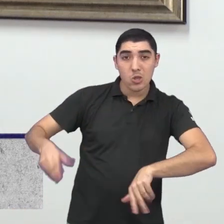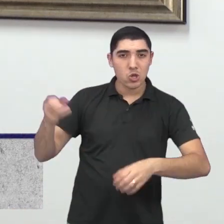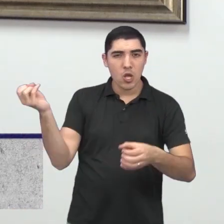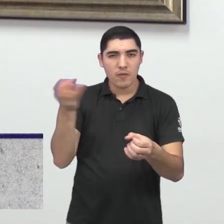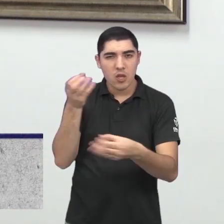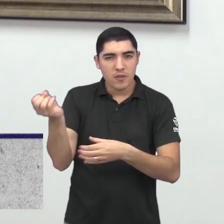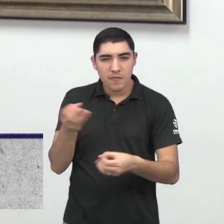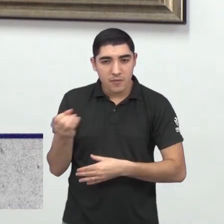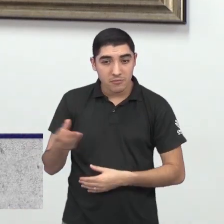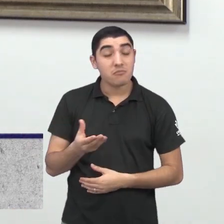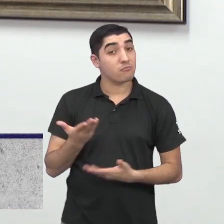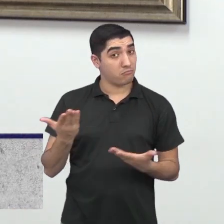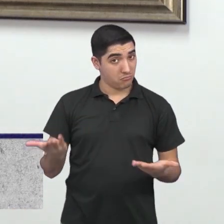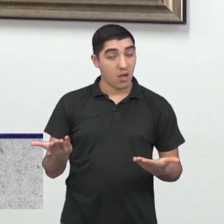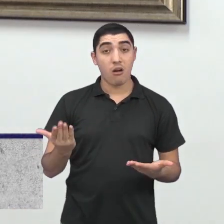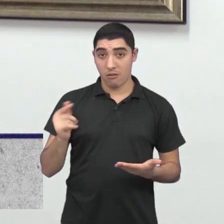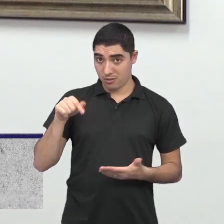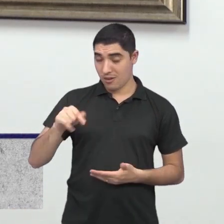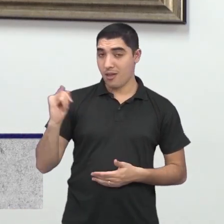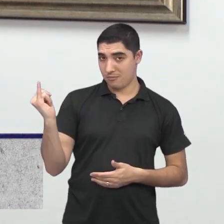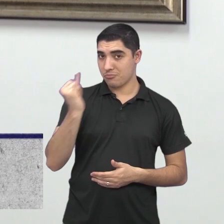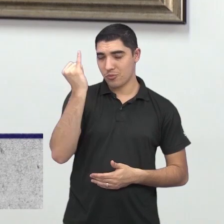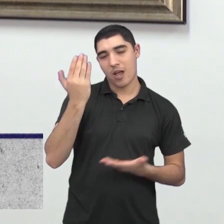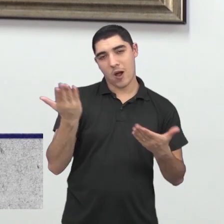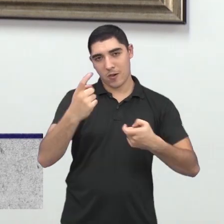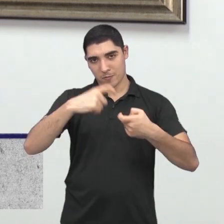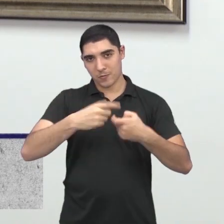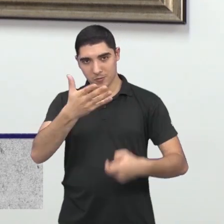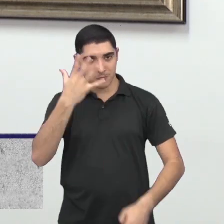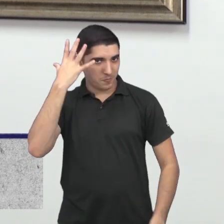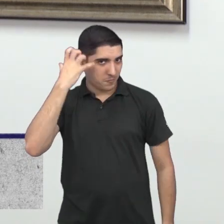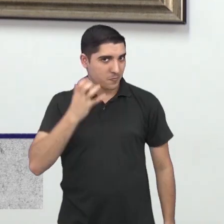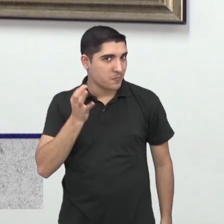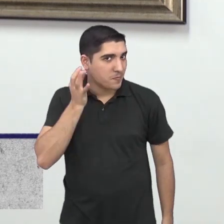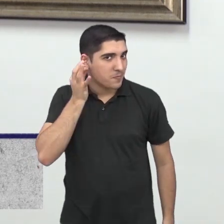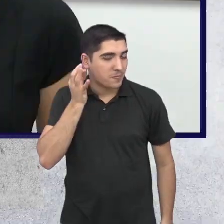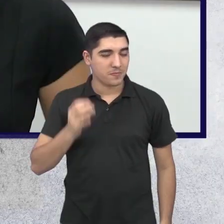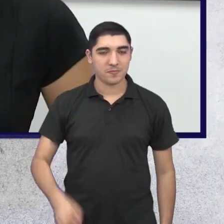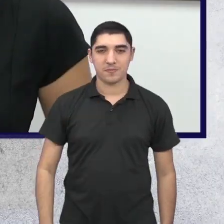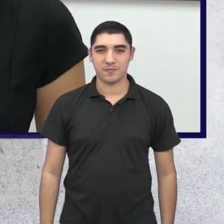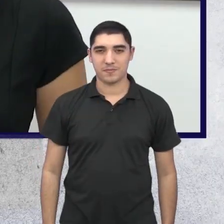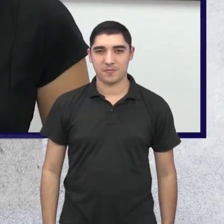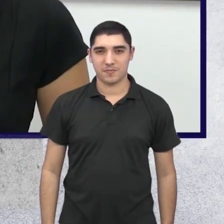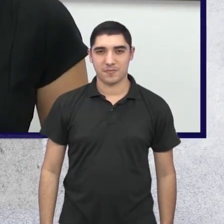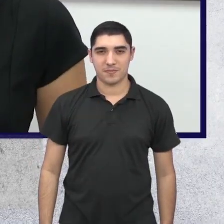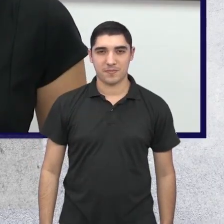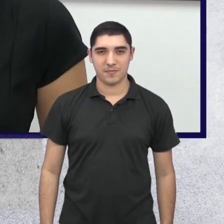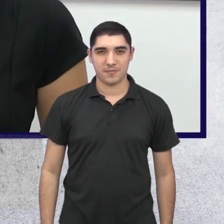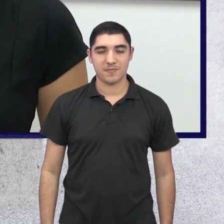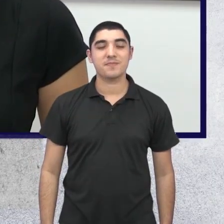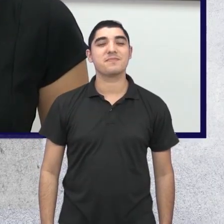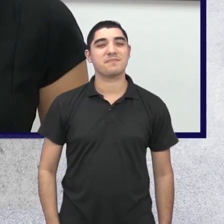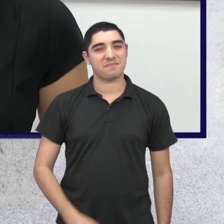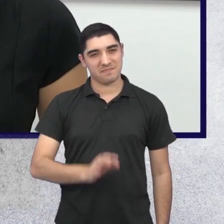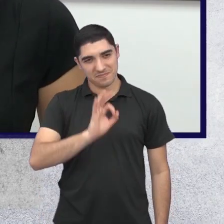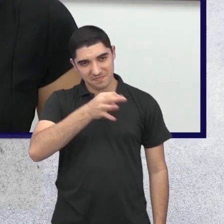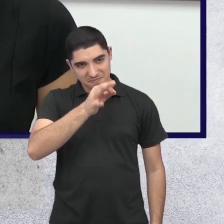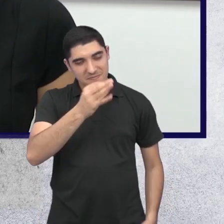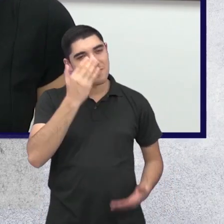vão sendo aprimoradas, né, Fê? Isso que é bastante interessante. Voltamos com você para o estúdio.